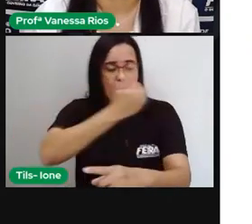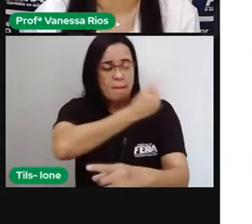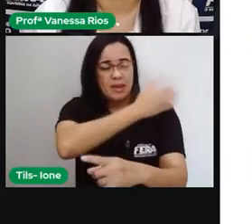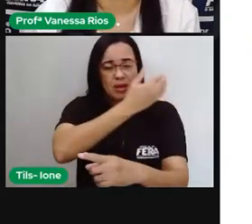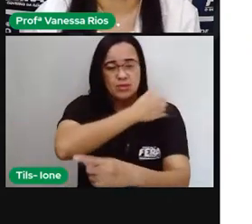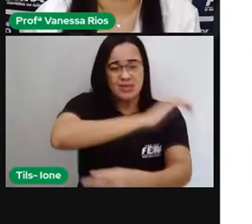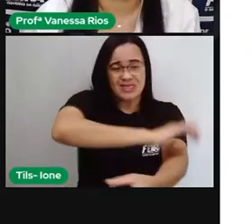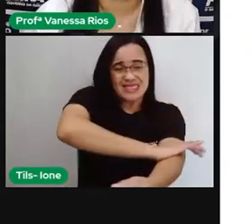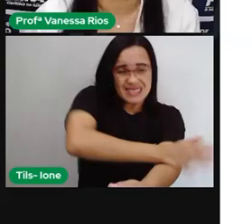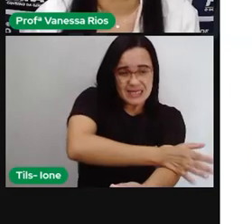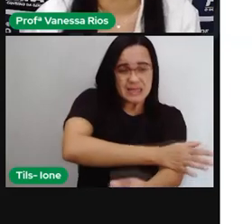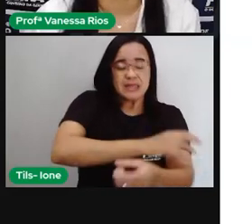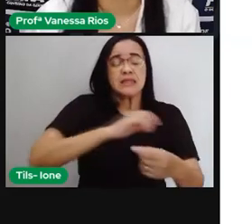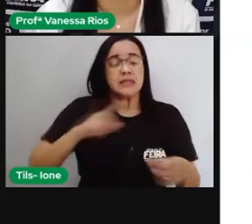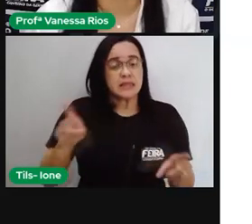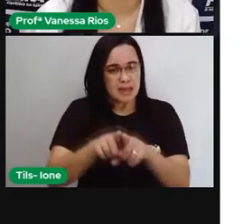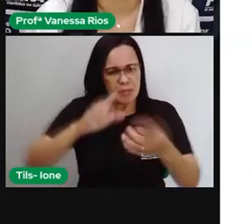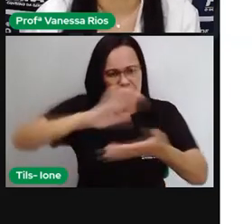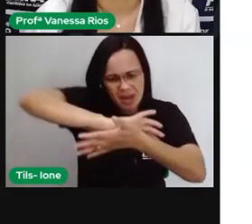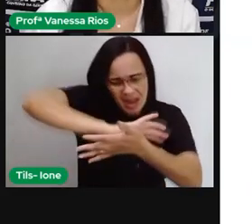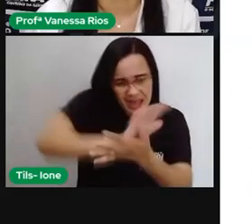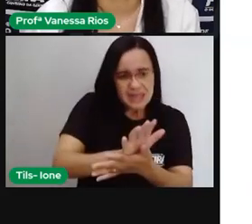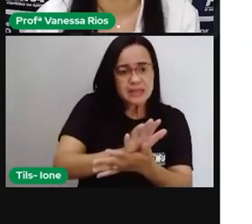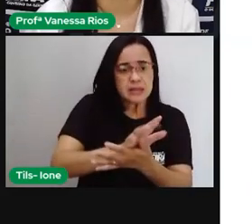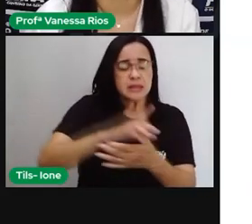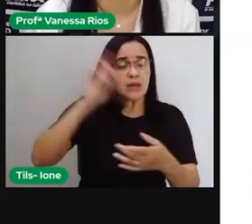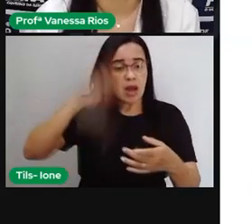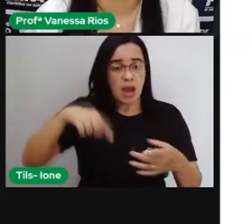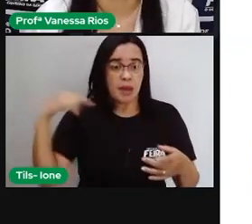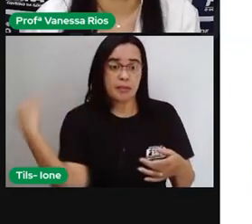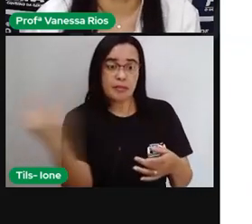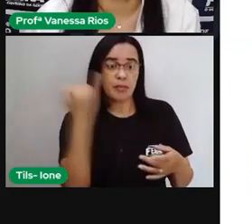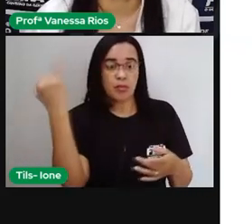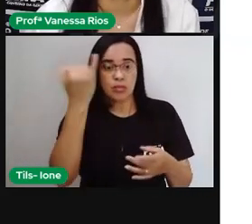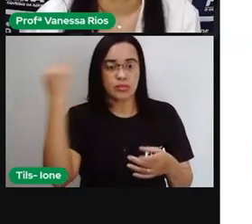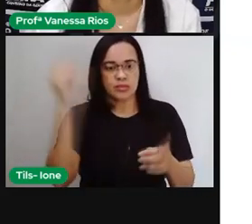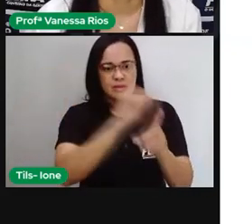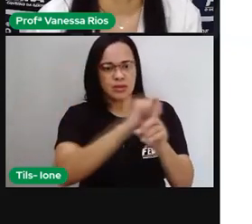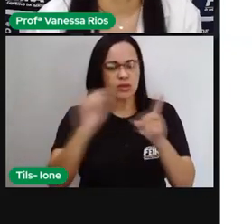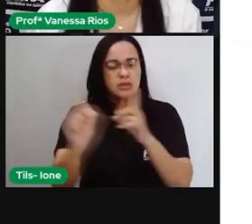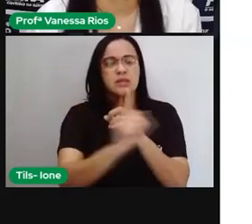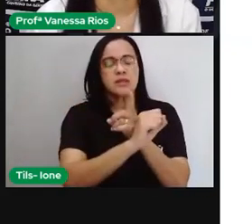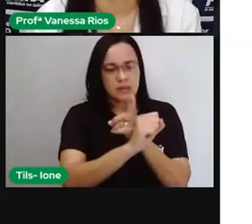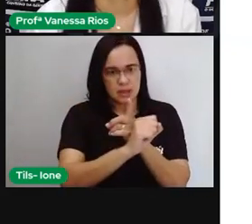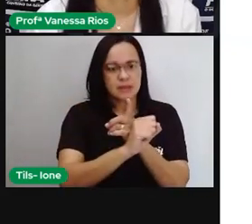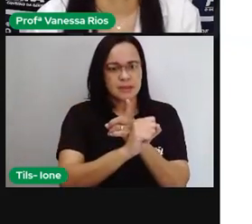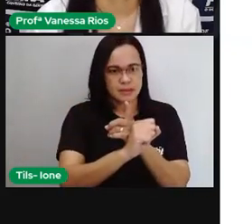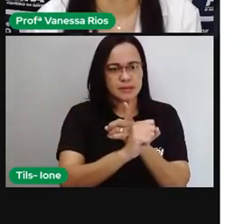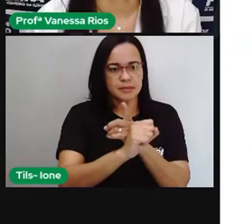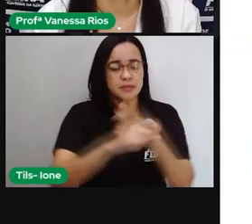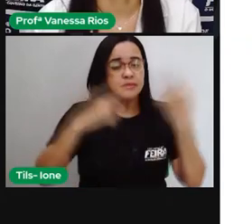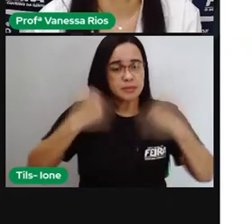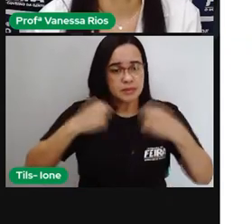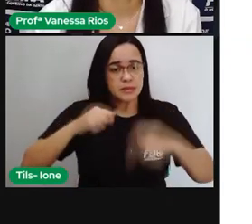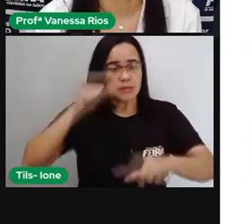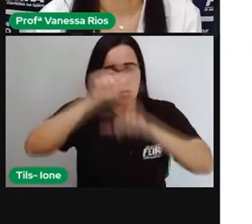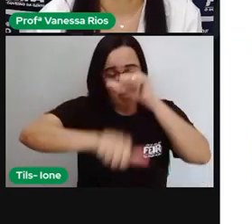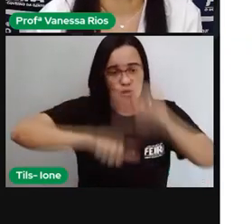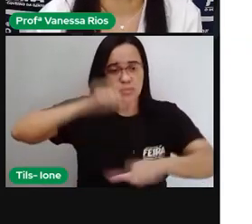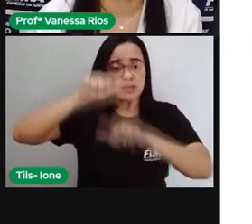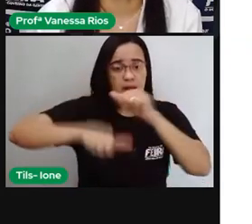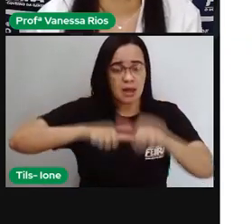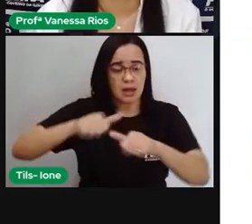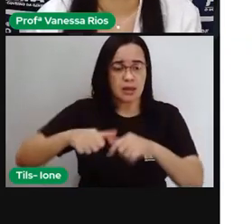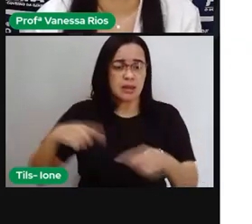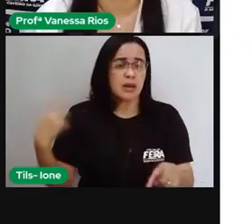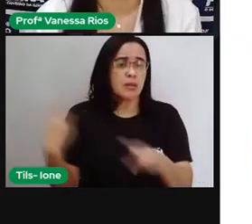aí necessárias, né, na nossa sociedade, porque é algo presente. É algo presente até de forma